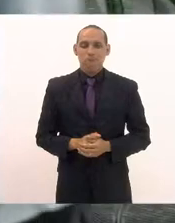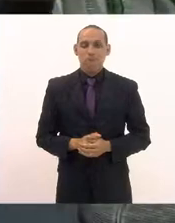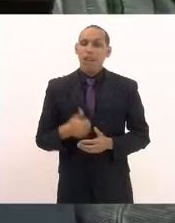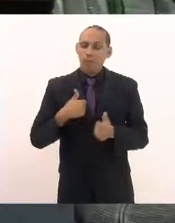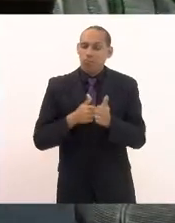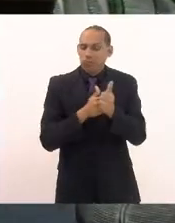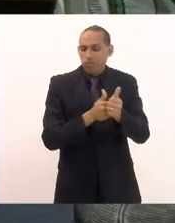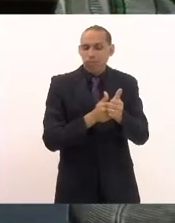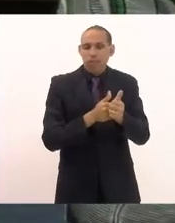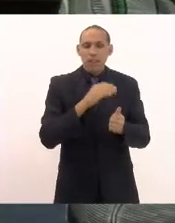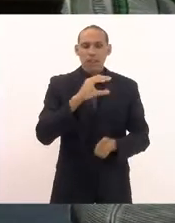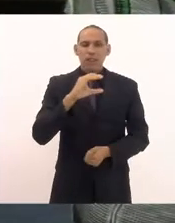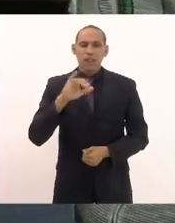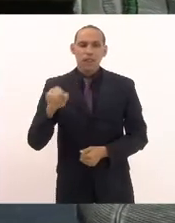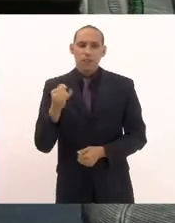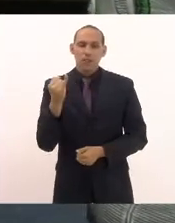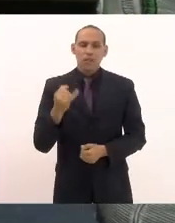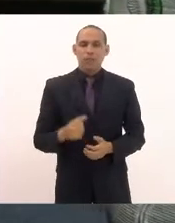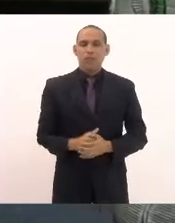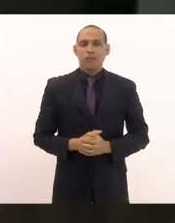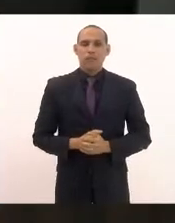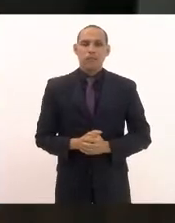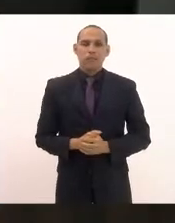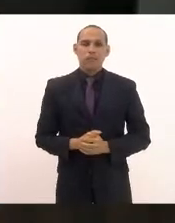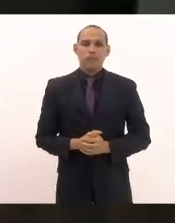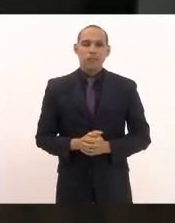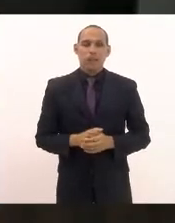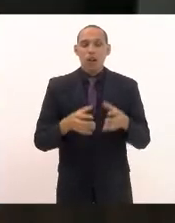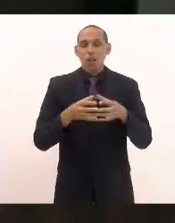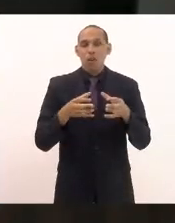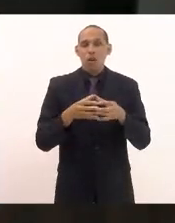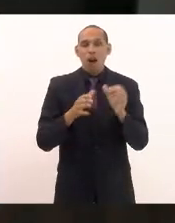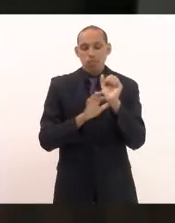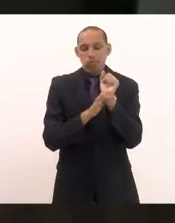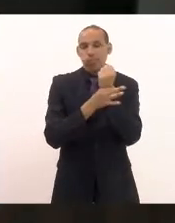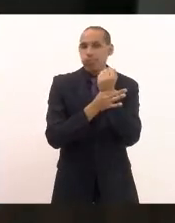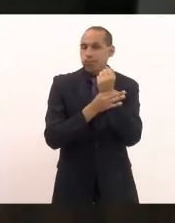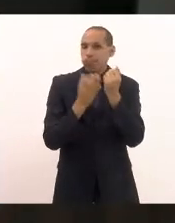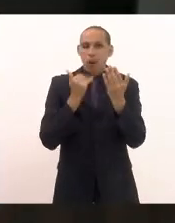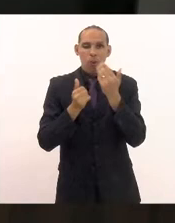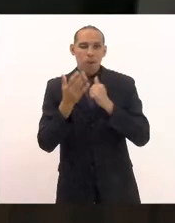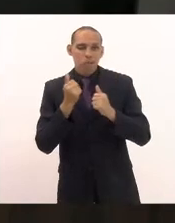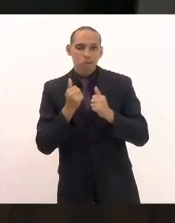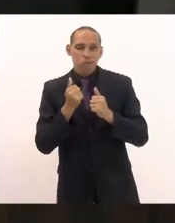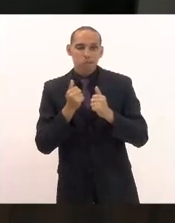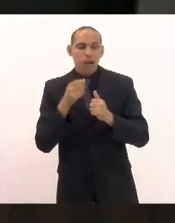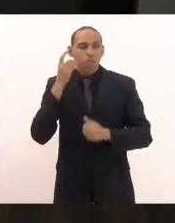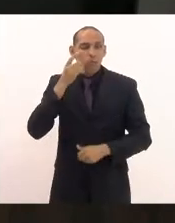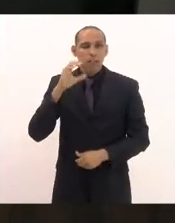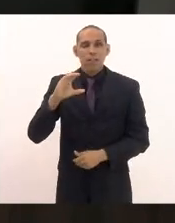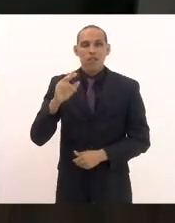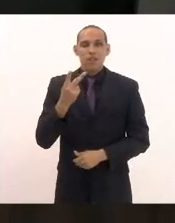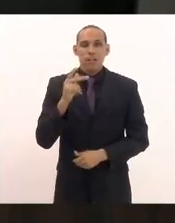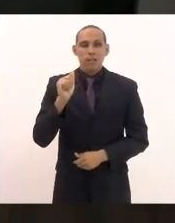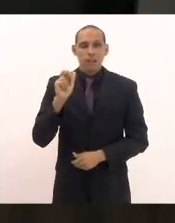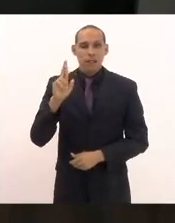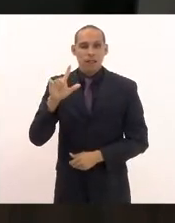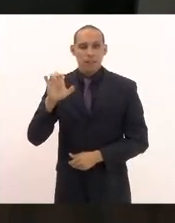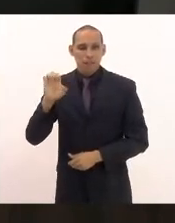Acompanho o parecer da Comissão de Constituição e Justiça. Pela Comissão de Segurança Alimentar, deputado Charles Batista.